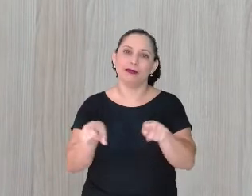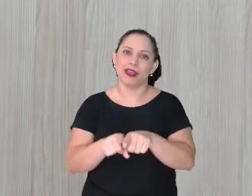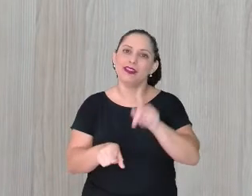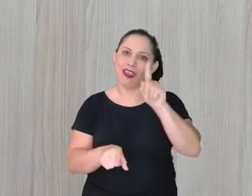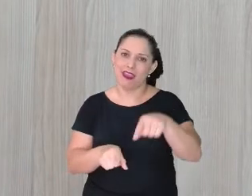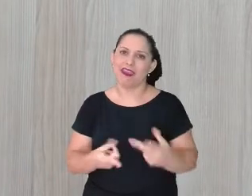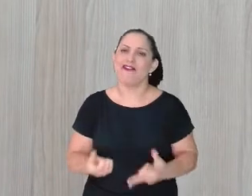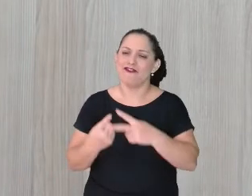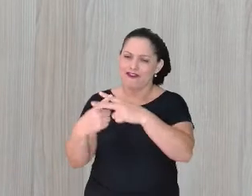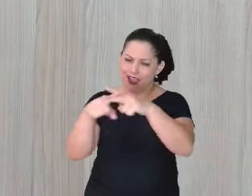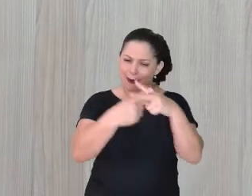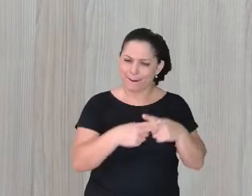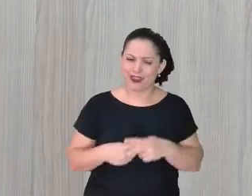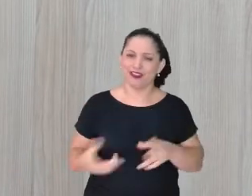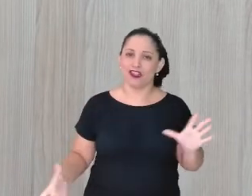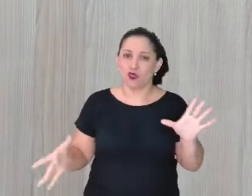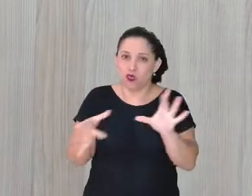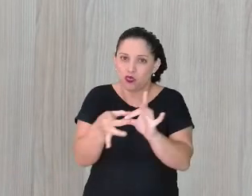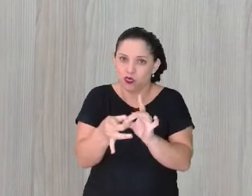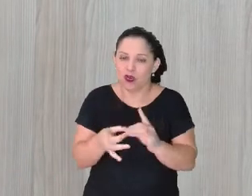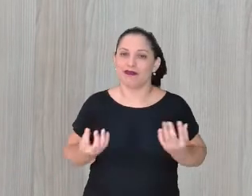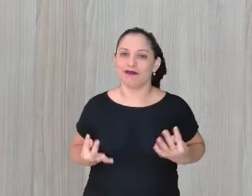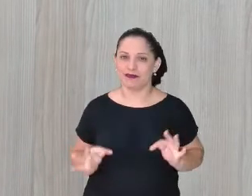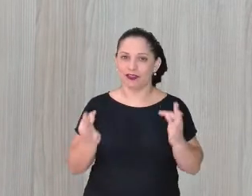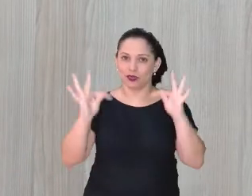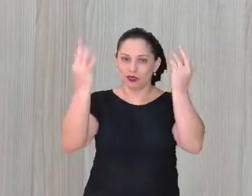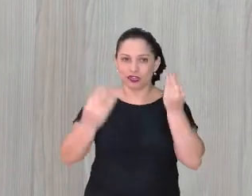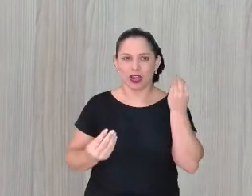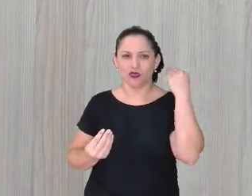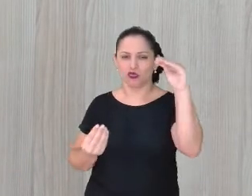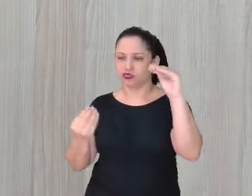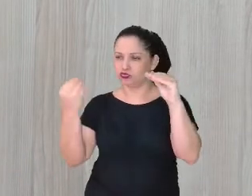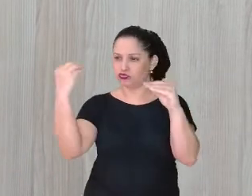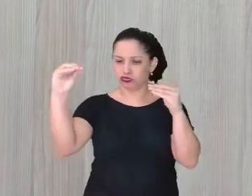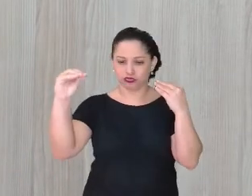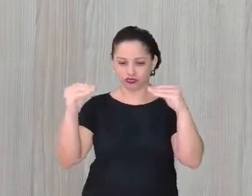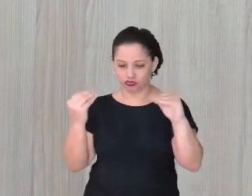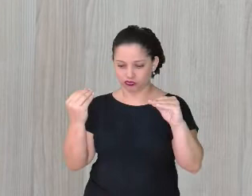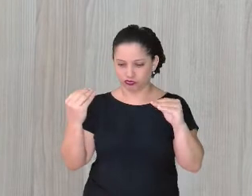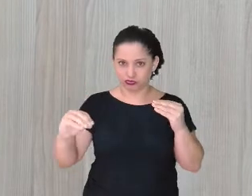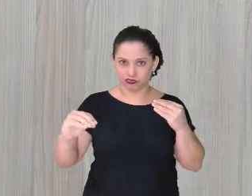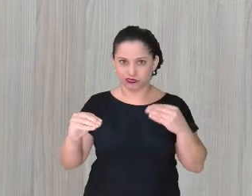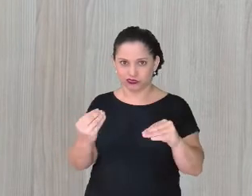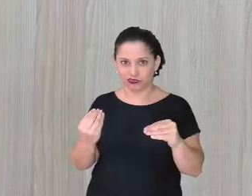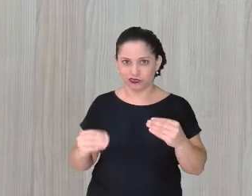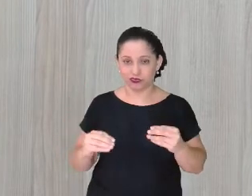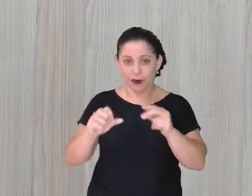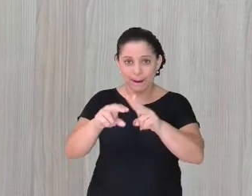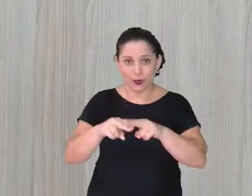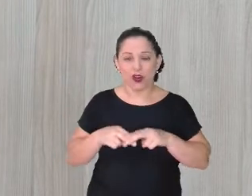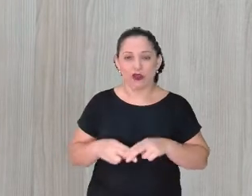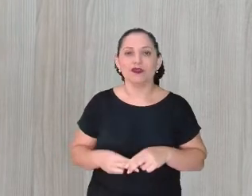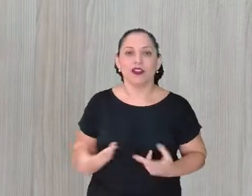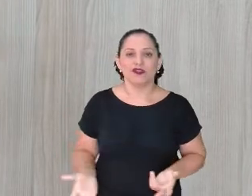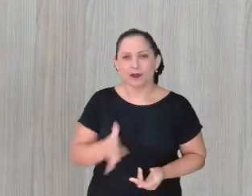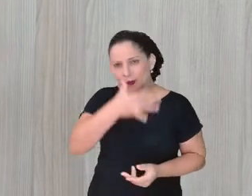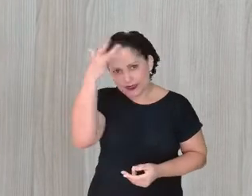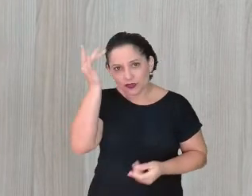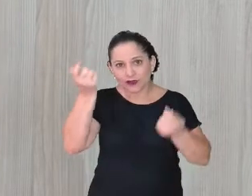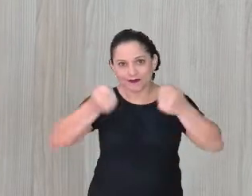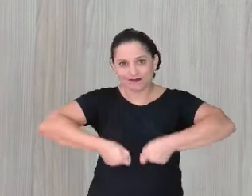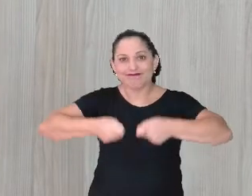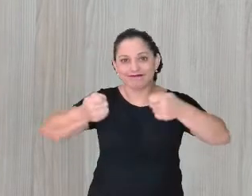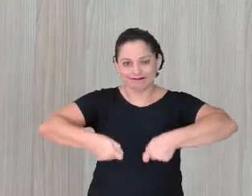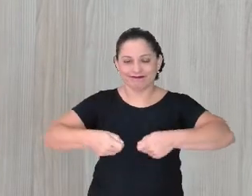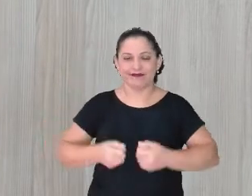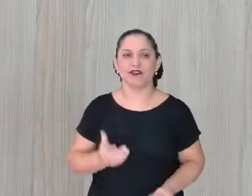todas essas ferramentas que vão sendo inseridas a partir da necessidade humana, né? Então foram sendo inseridas e